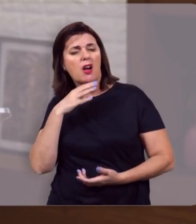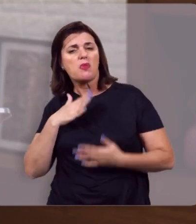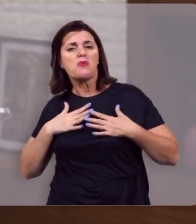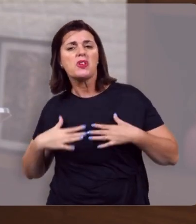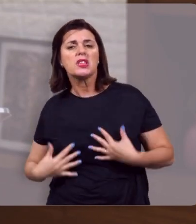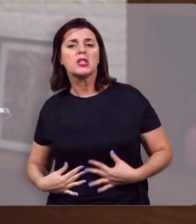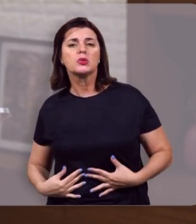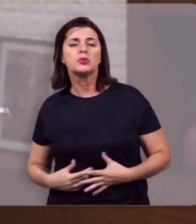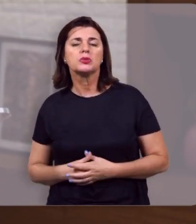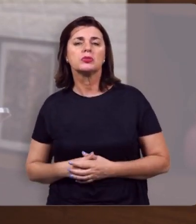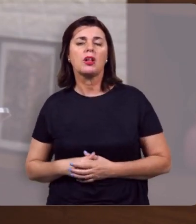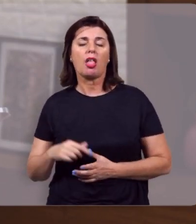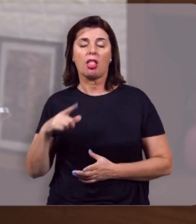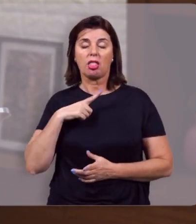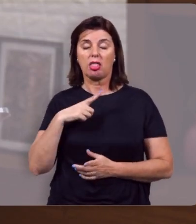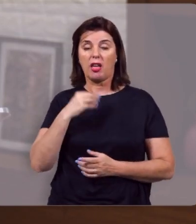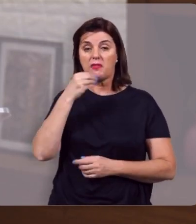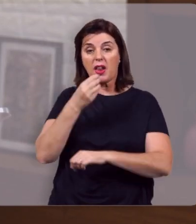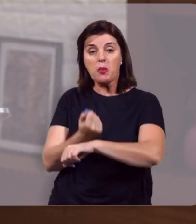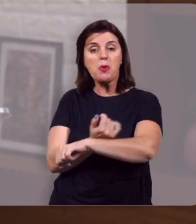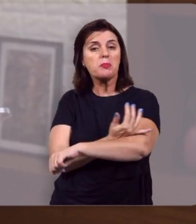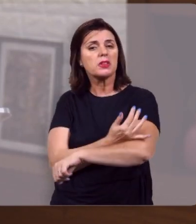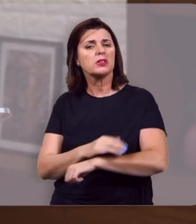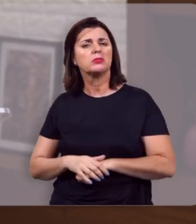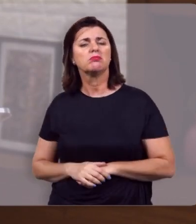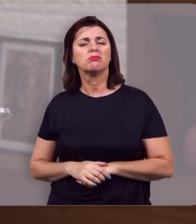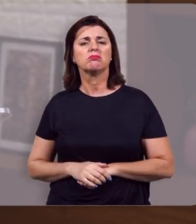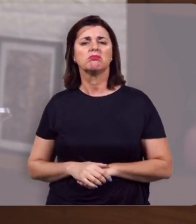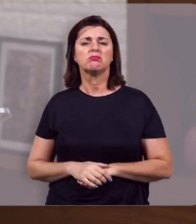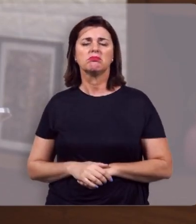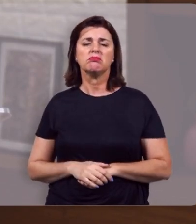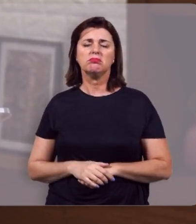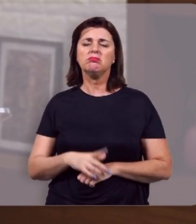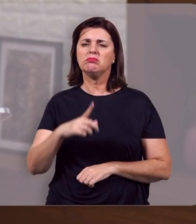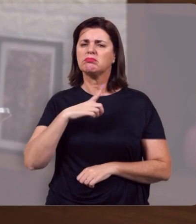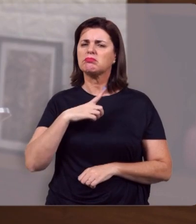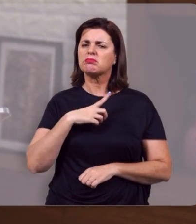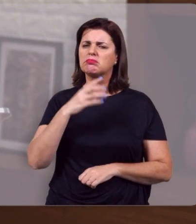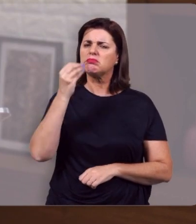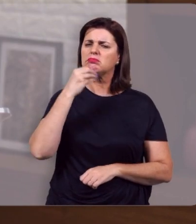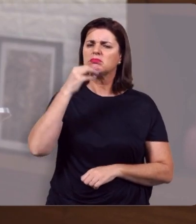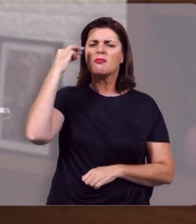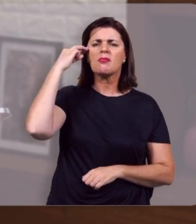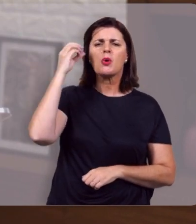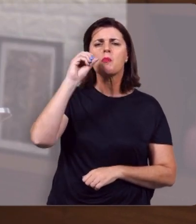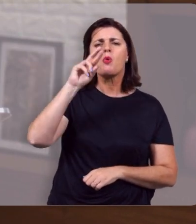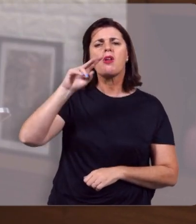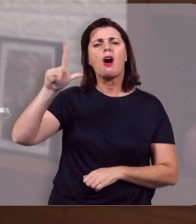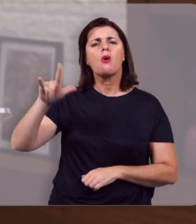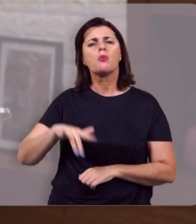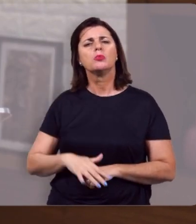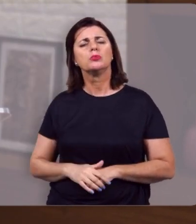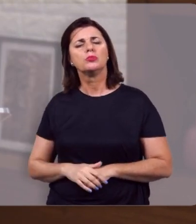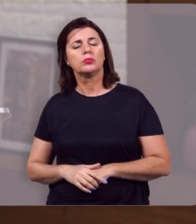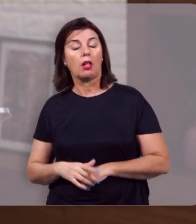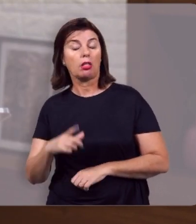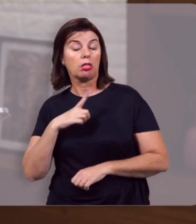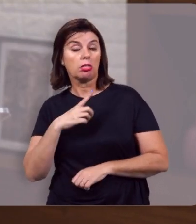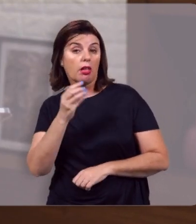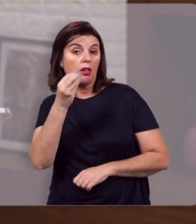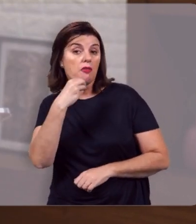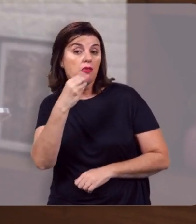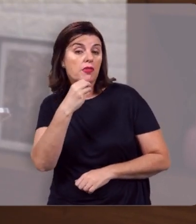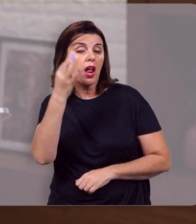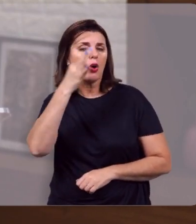físicas, temos fraquezas emocionais, temos fraquezas morais,